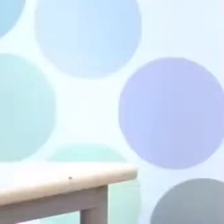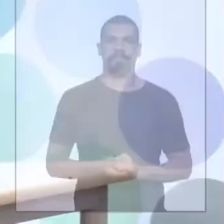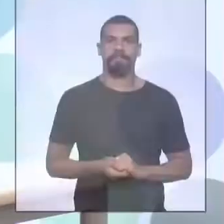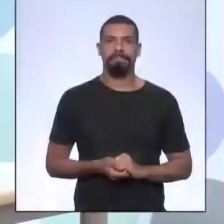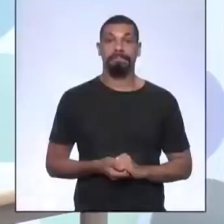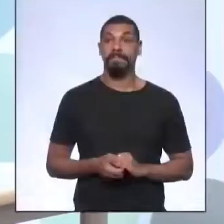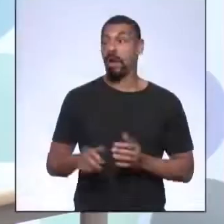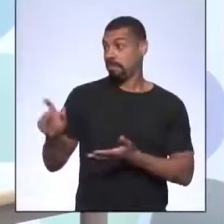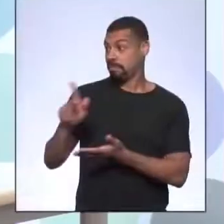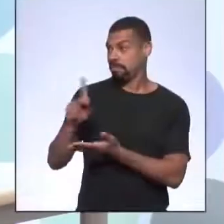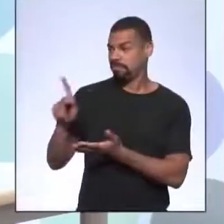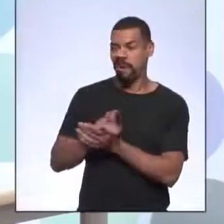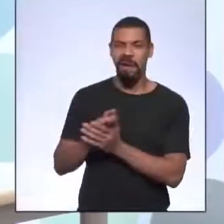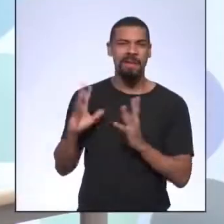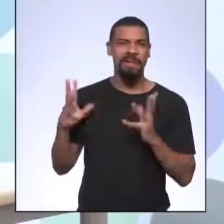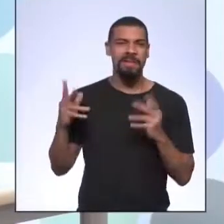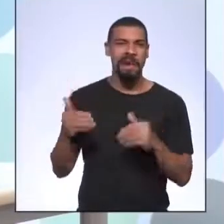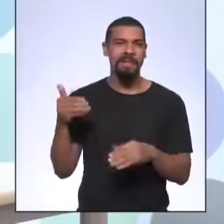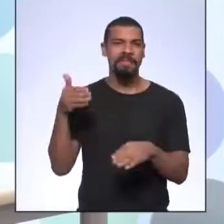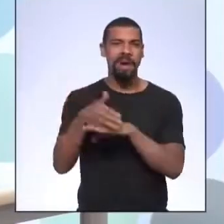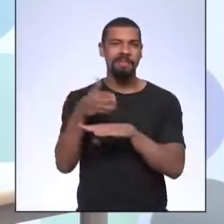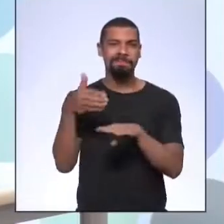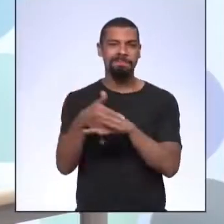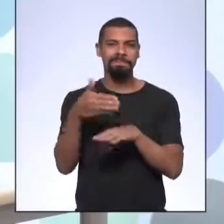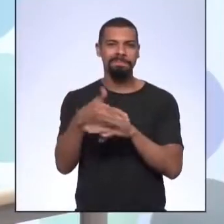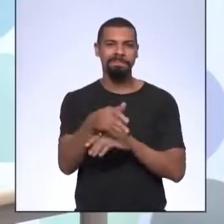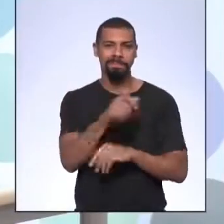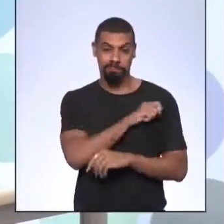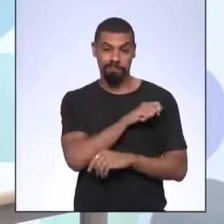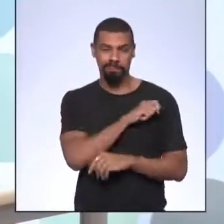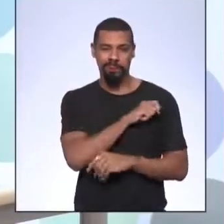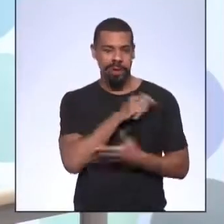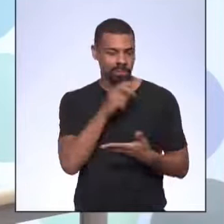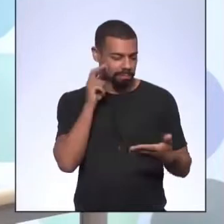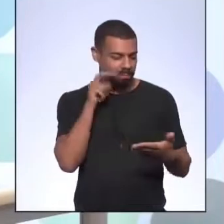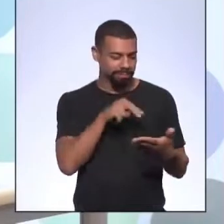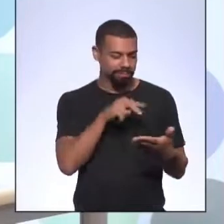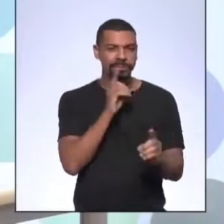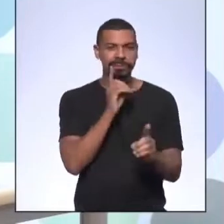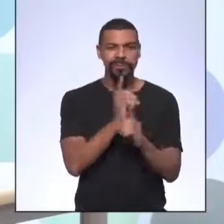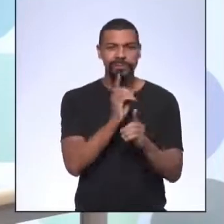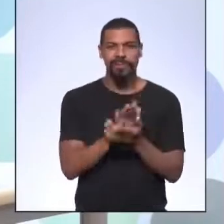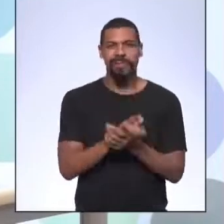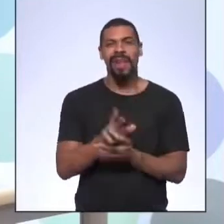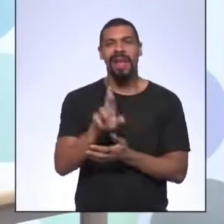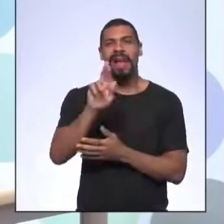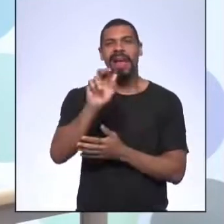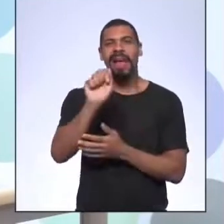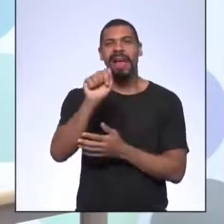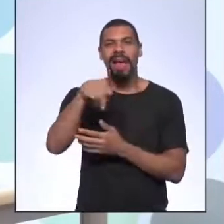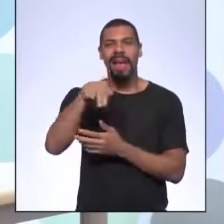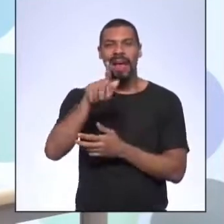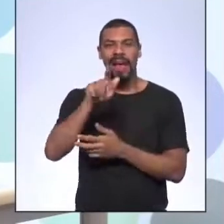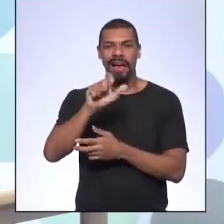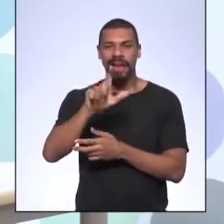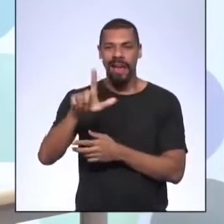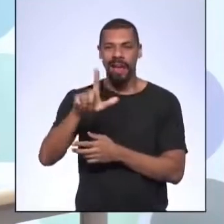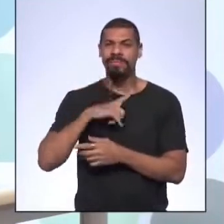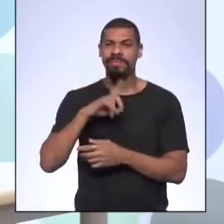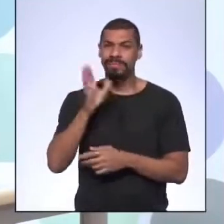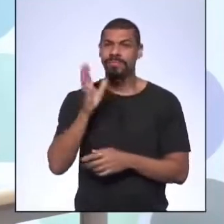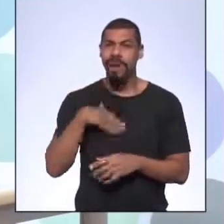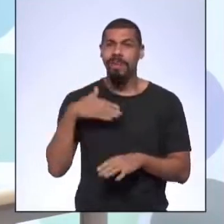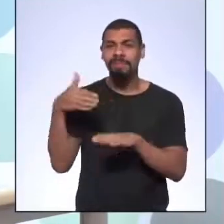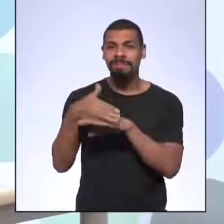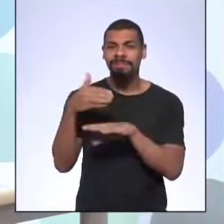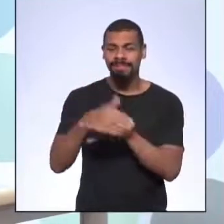a professora Márcia bastante interação eu vou ler uma aqui que eu achei engraçadinho foi a Raquel A Raquel falou assim que já participou mas ela